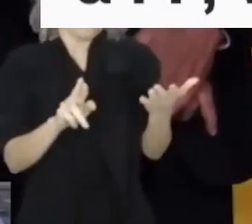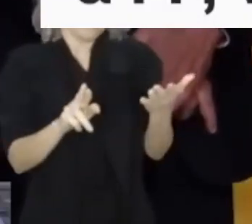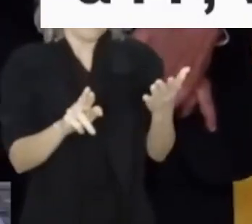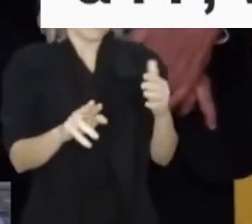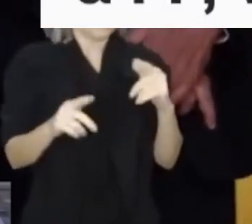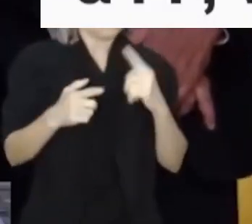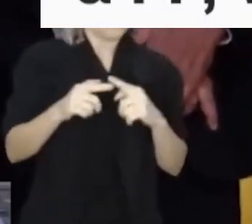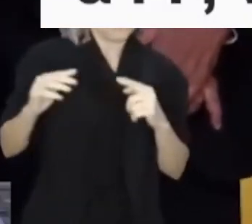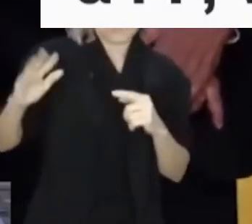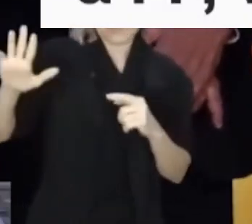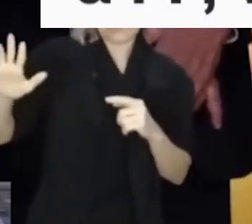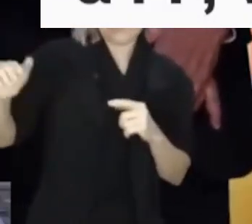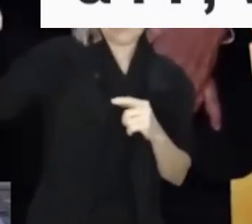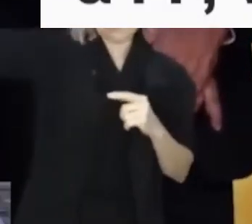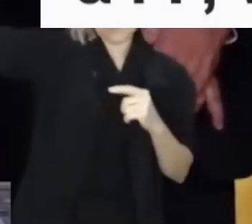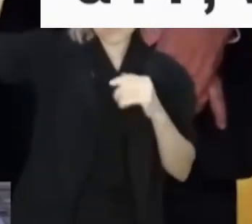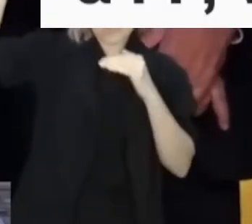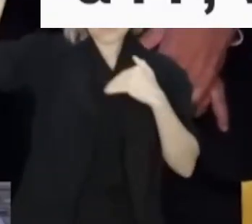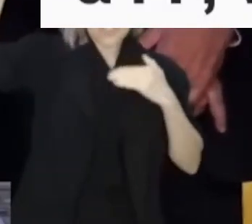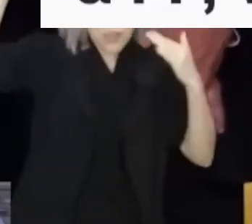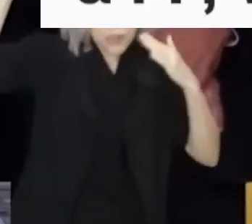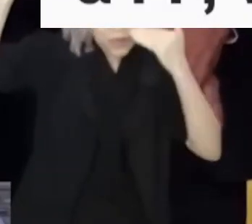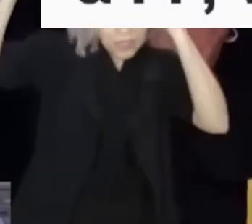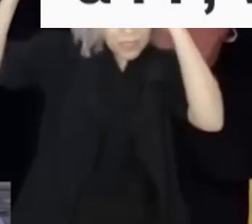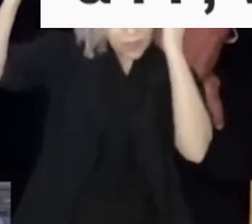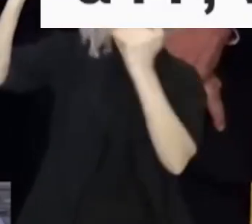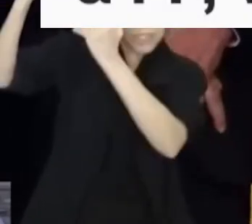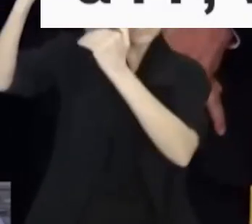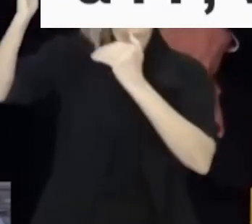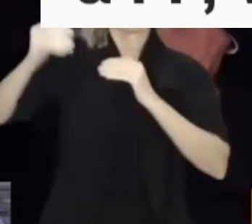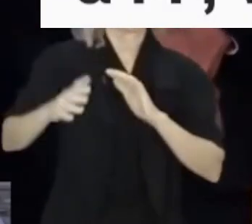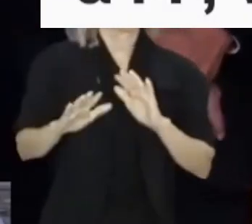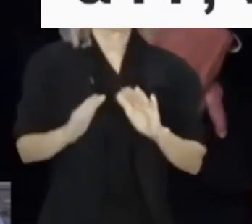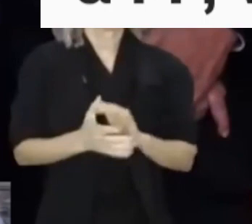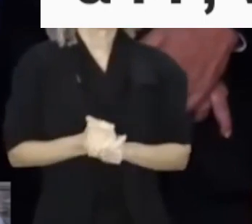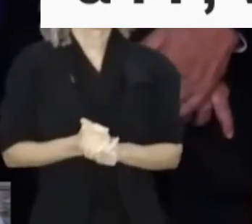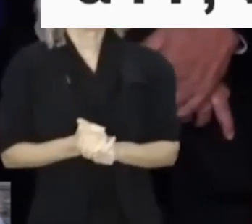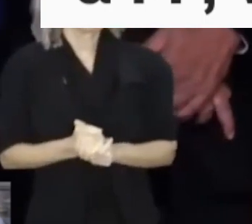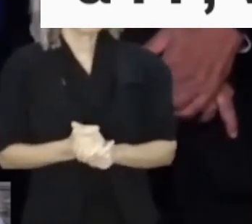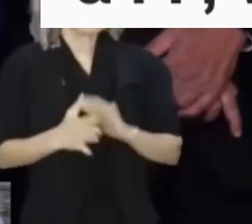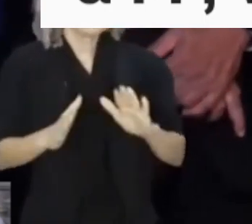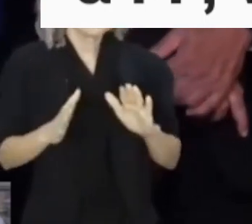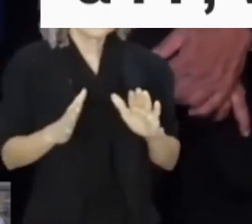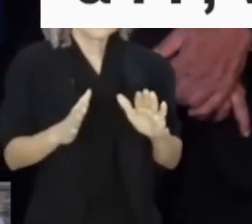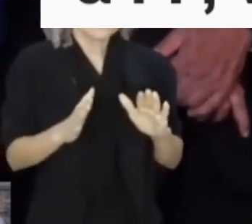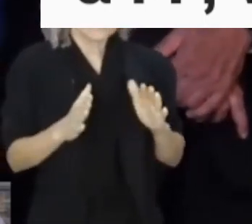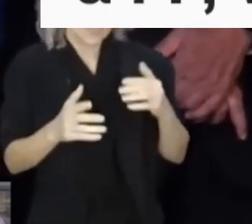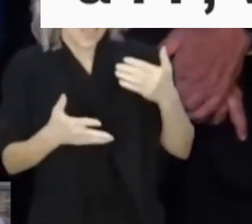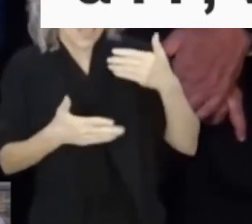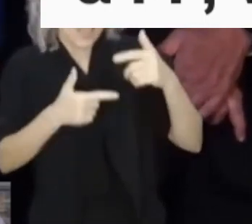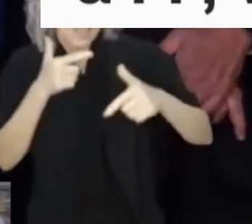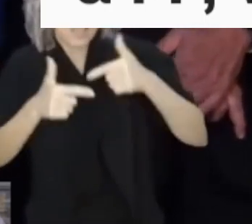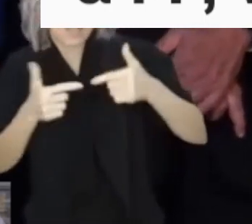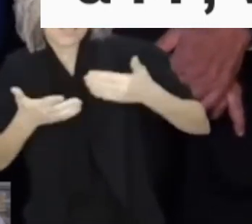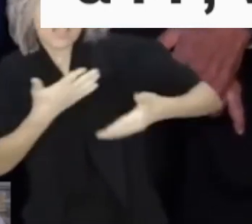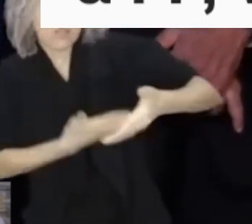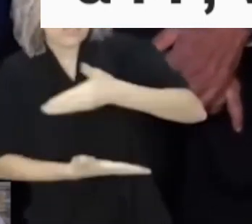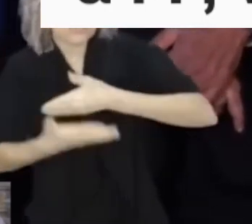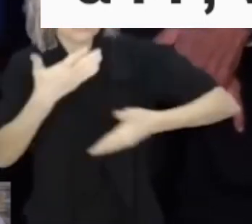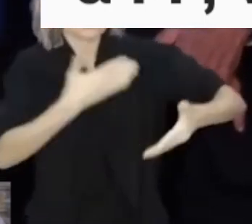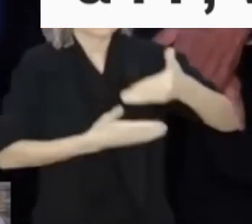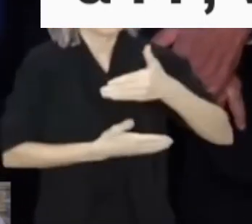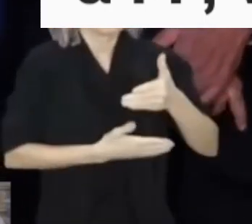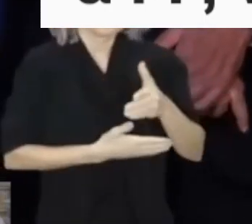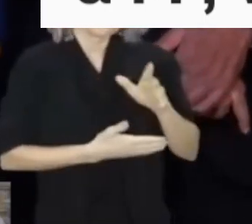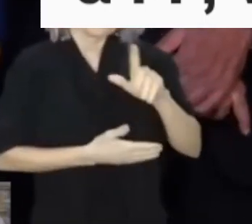Pessoal, acabou de ser assinado. Muita atenção para isto. Colocando em prática a sua obsessão de destruir os feitos do ex-presidente